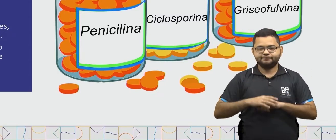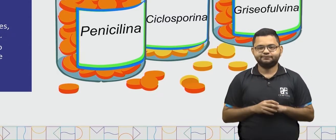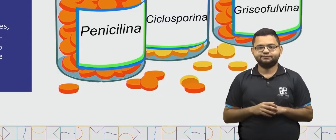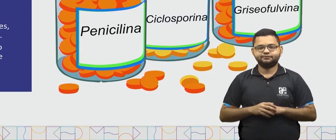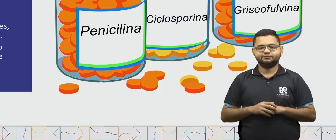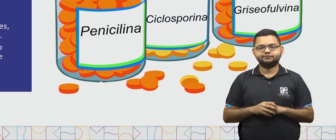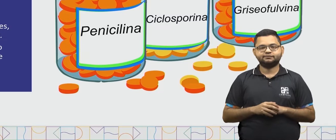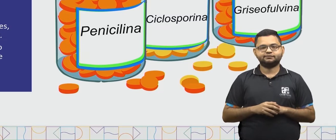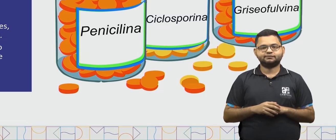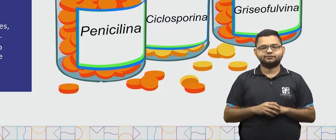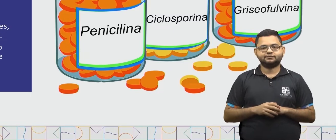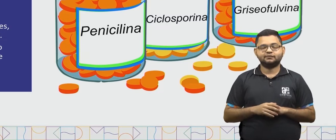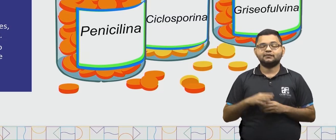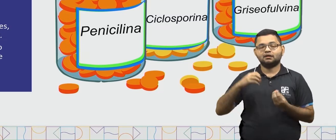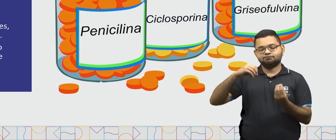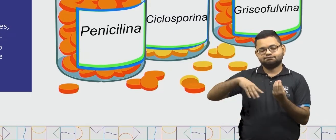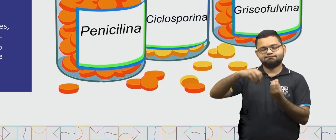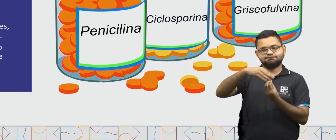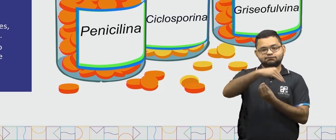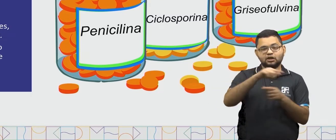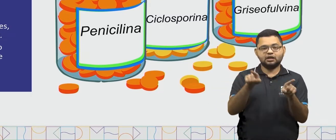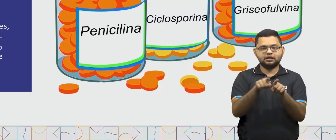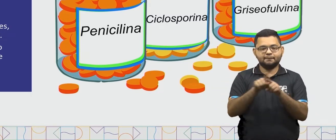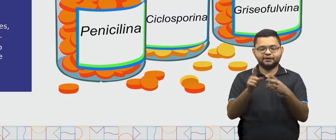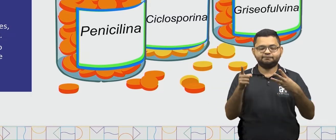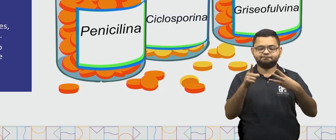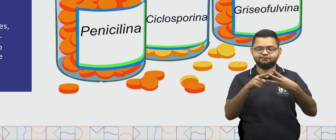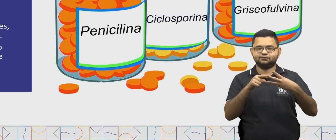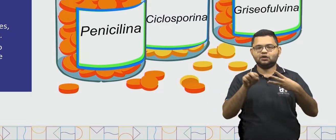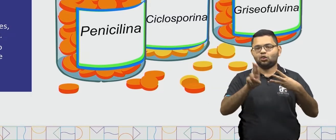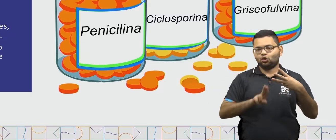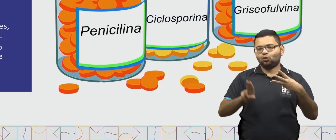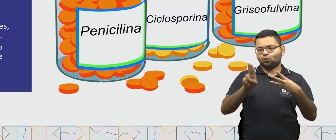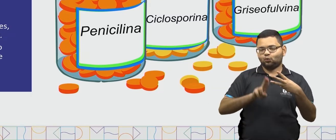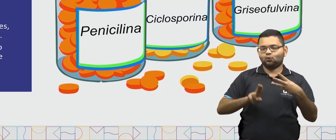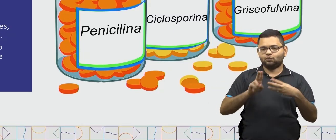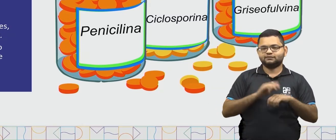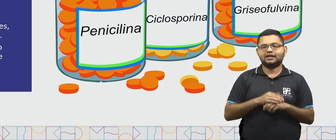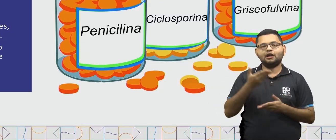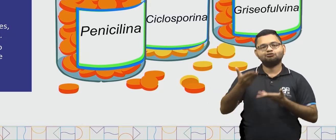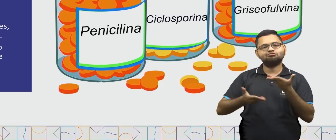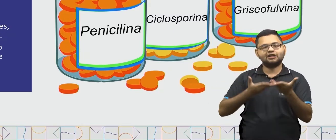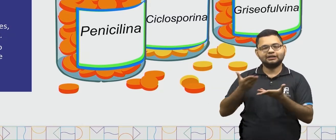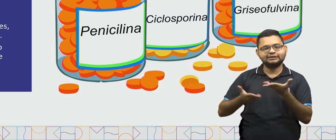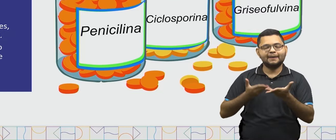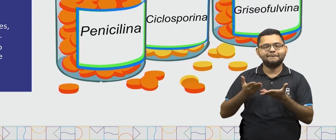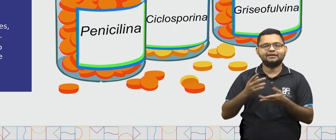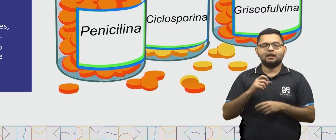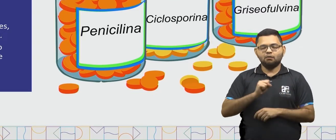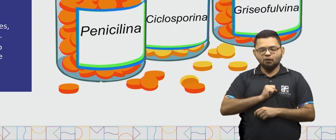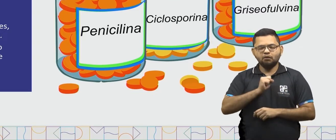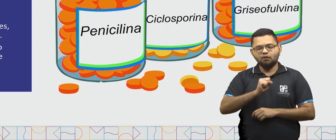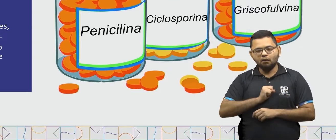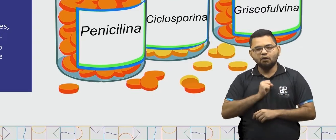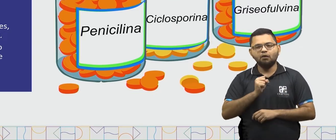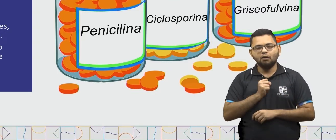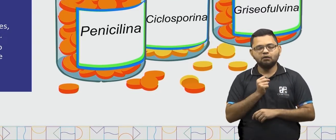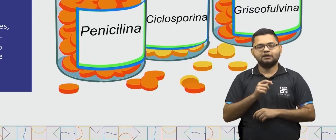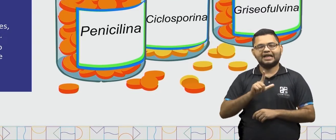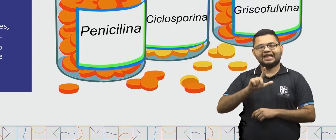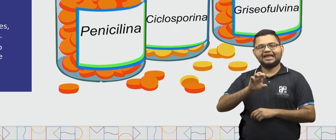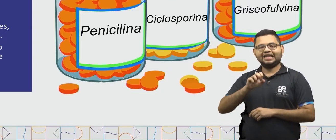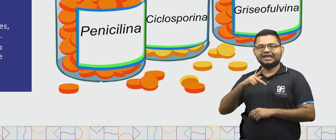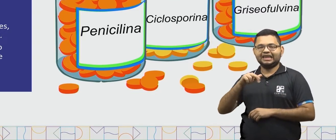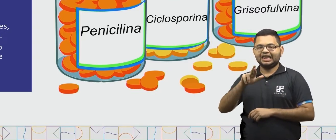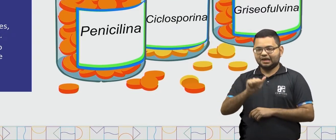ainda participar da produção do remédio ciclosporina, que é usado no tratamento de transplantes, tuberculose,